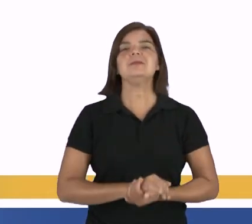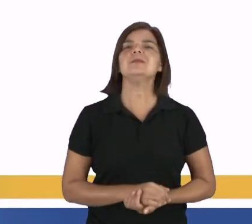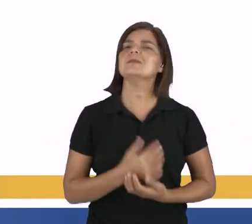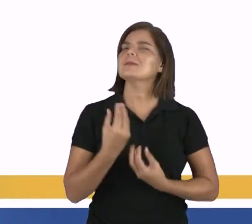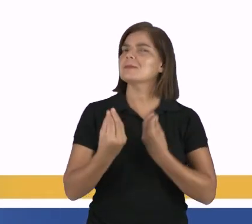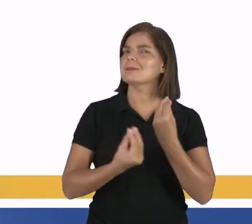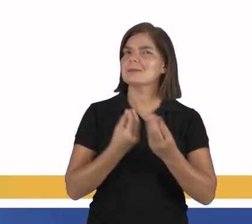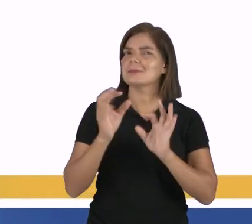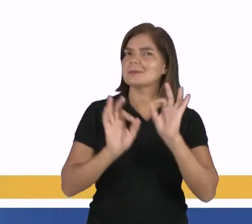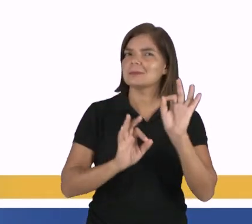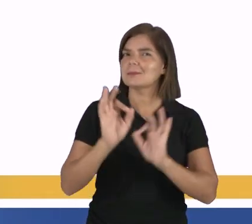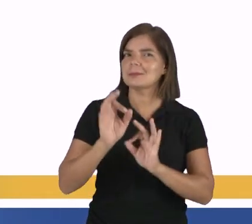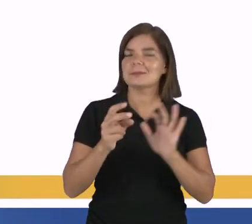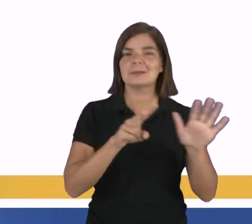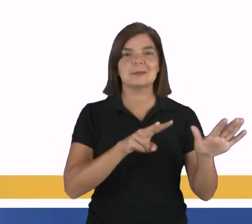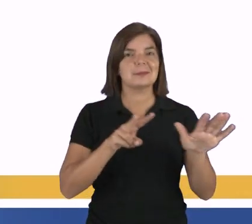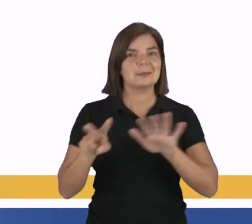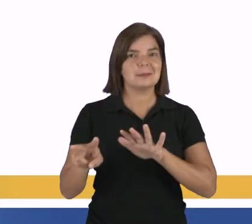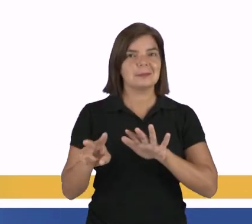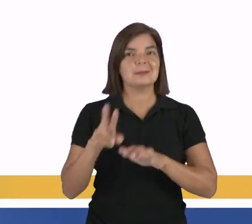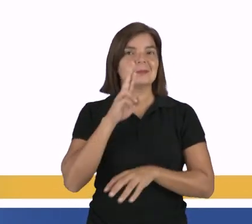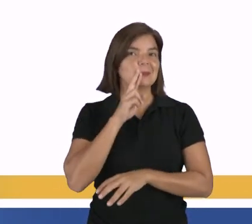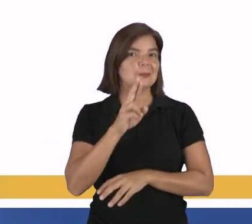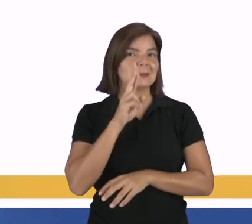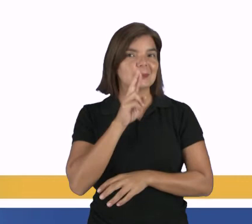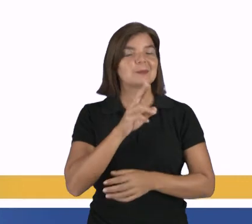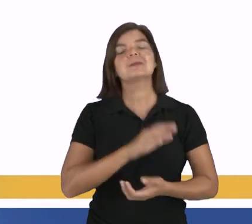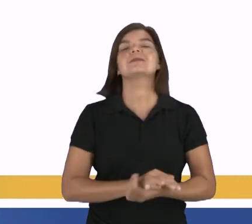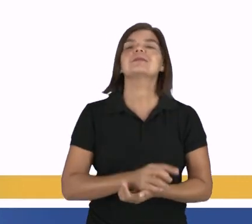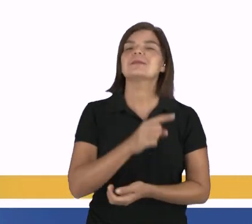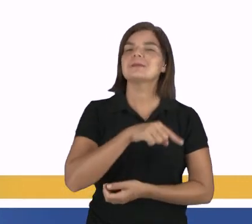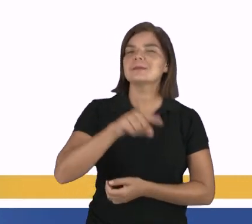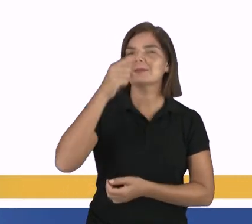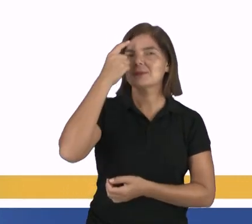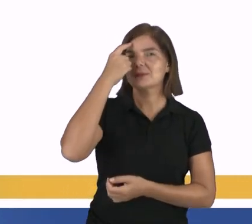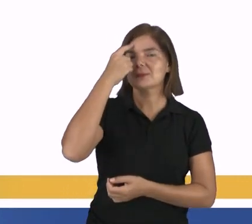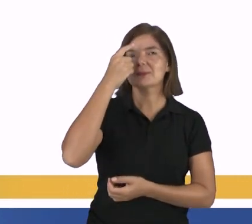essa resposta? Vou deixar vocês